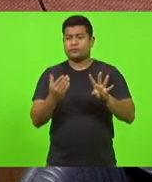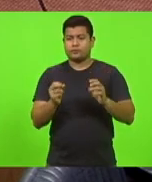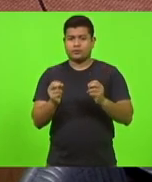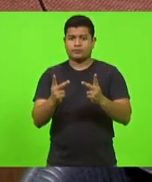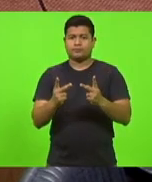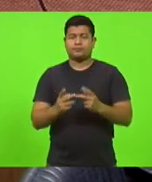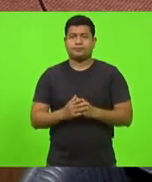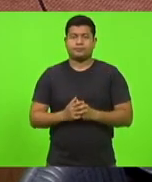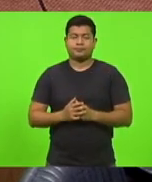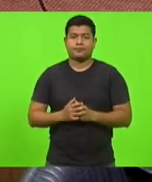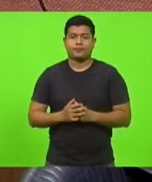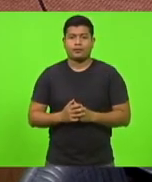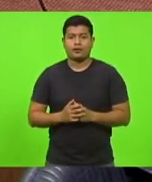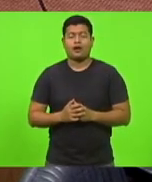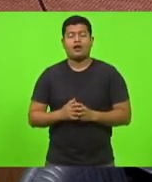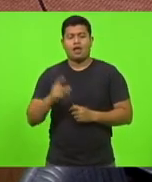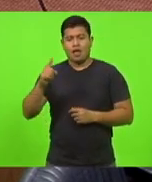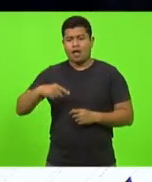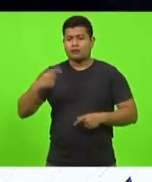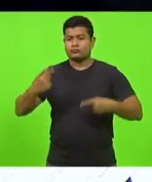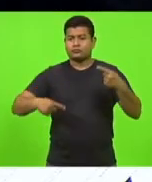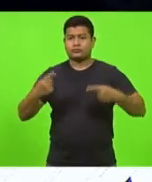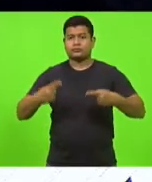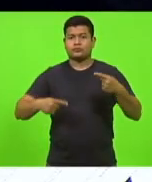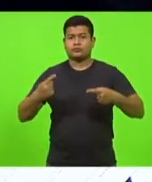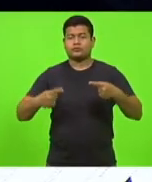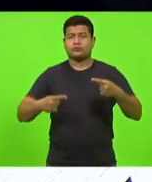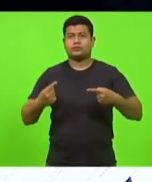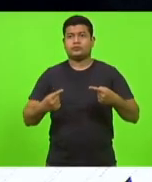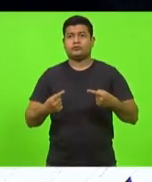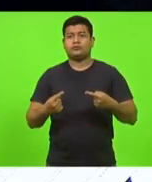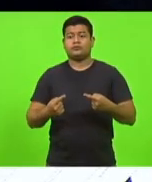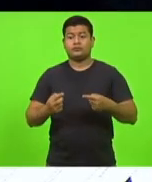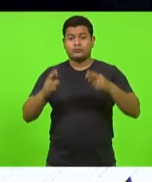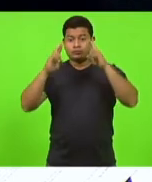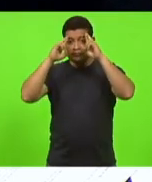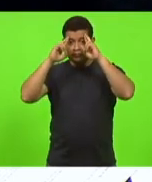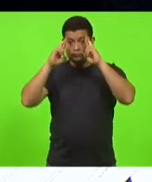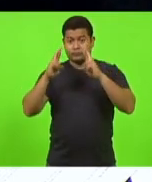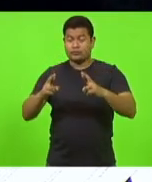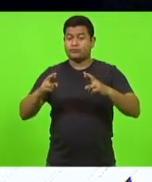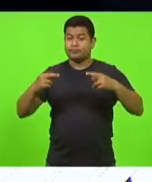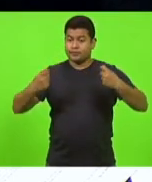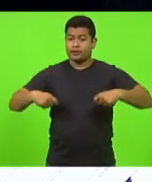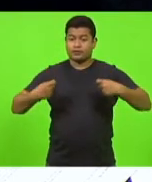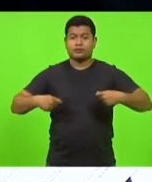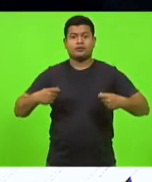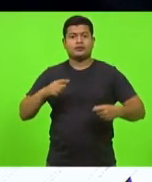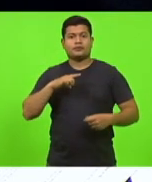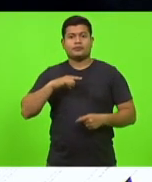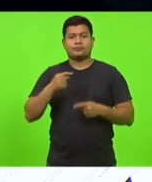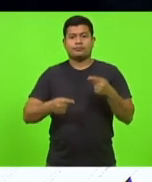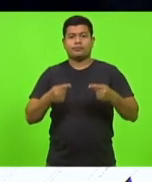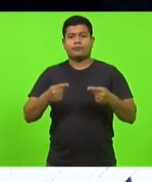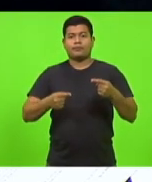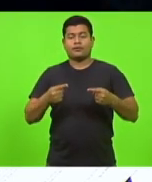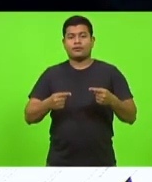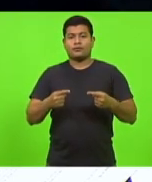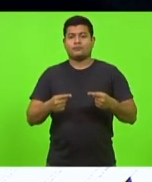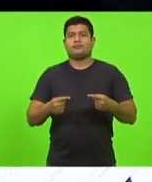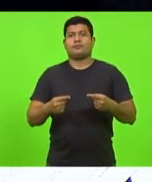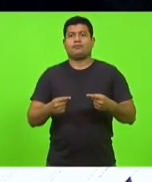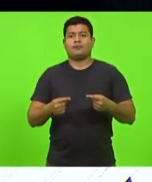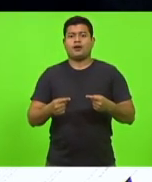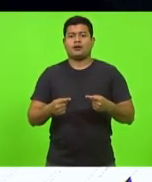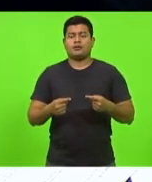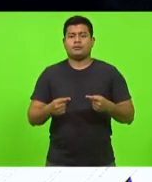A discussão é válida, o respeito ele tem que existir, o respeito muda tudo.